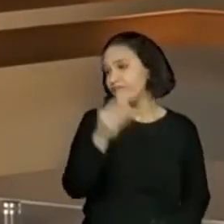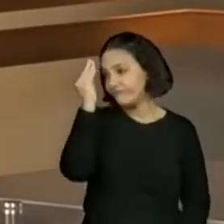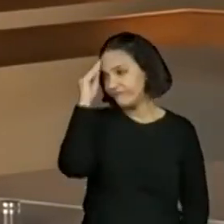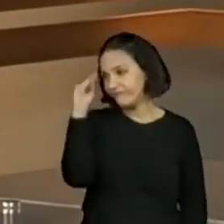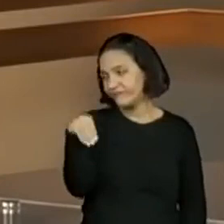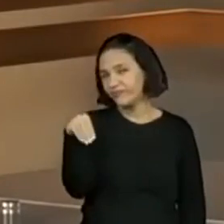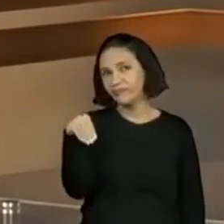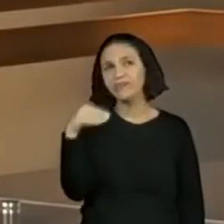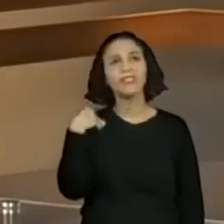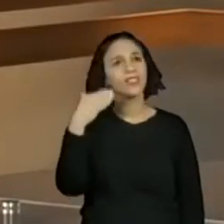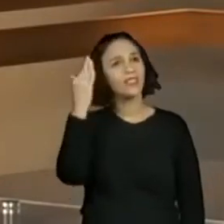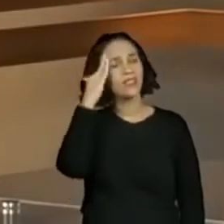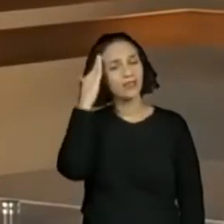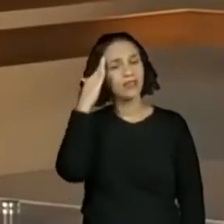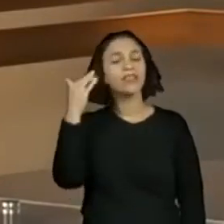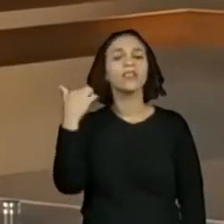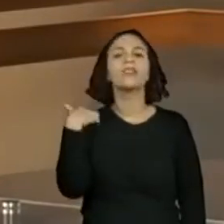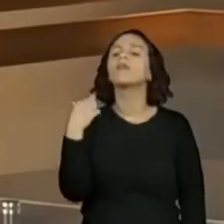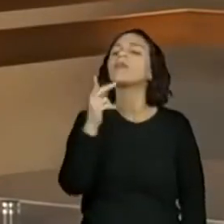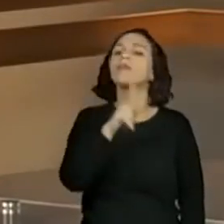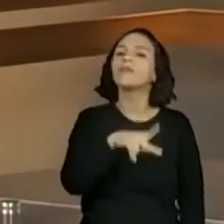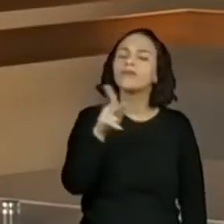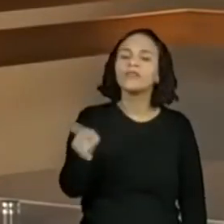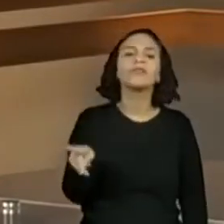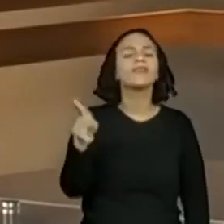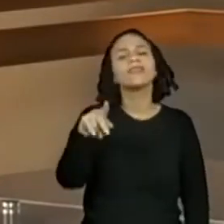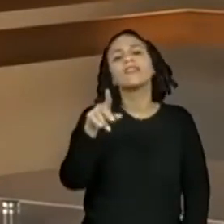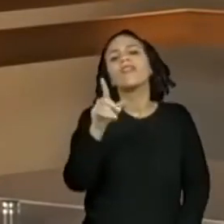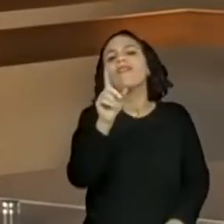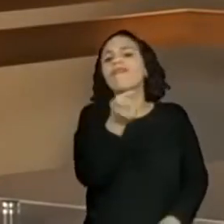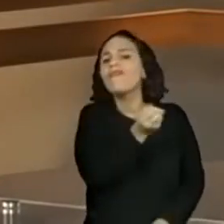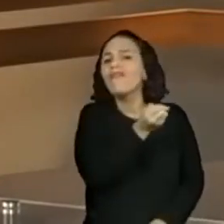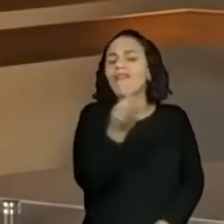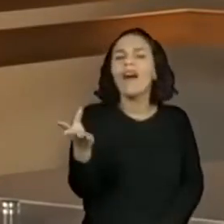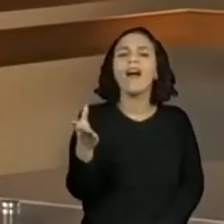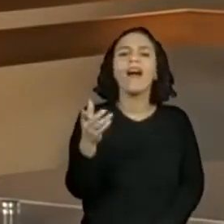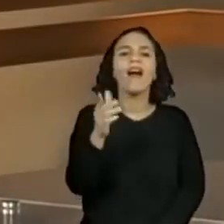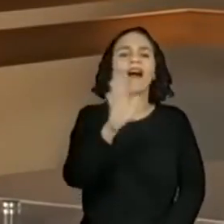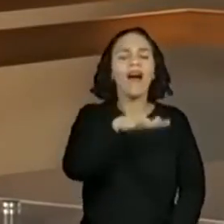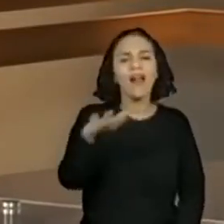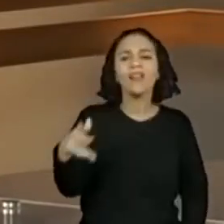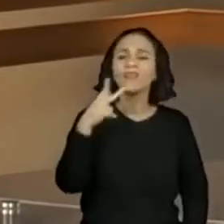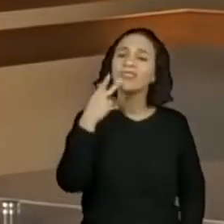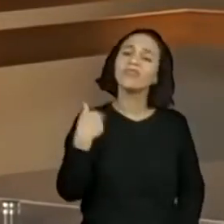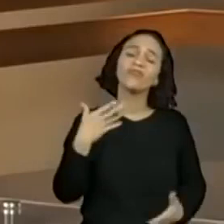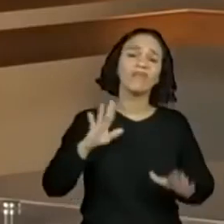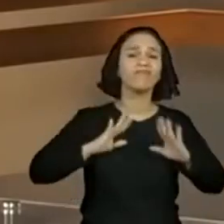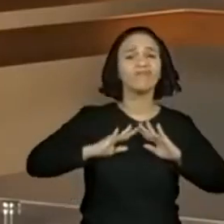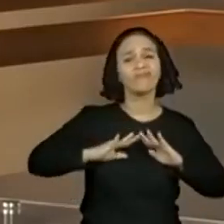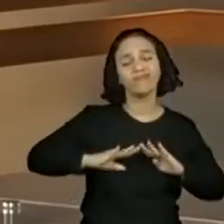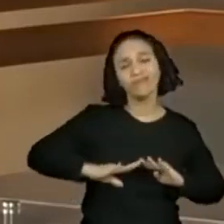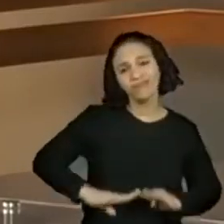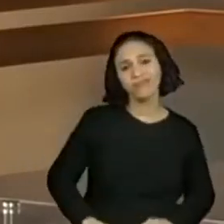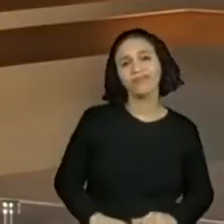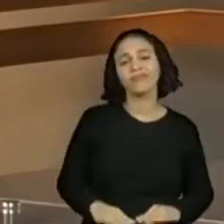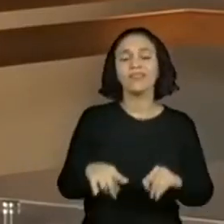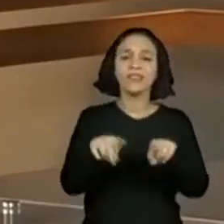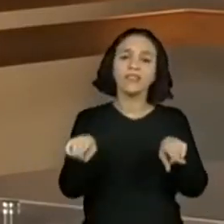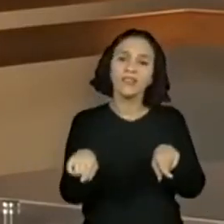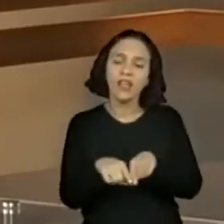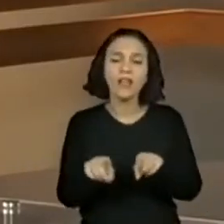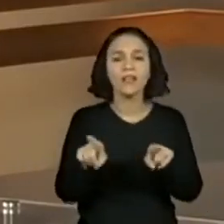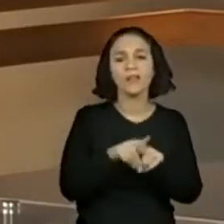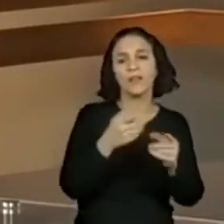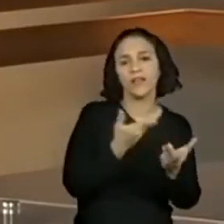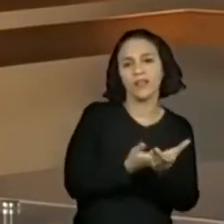Eu sou professora de sala de aula e venho recebendo vários relatos dos meus alunos dizendo que estão desanimados com a sala de aula e com as aulas,